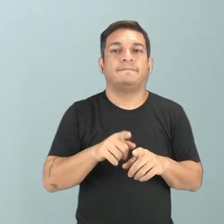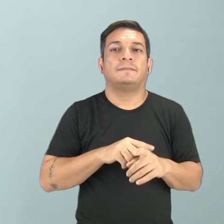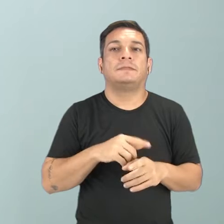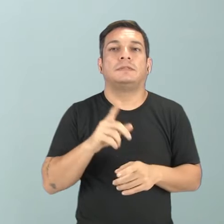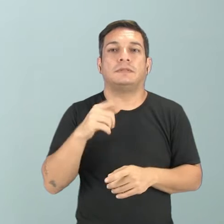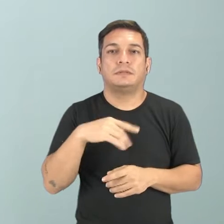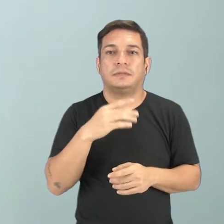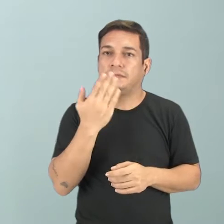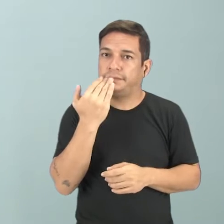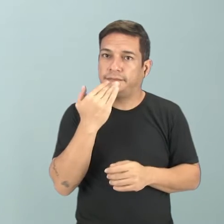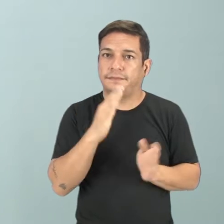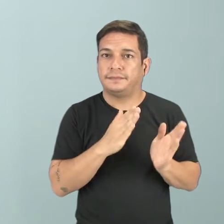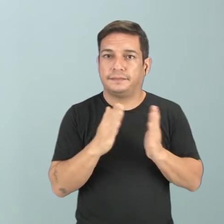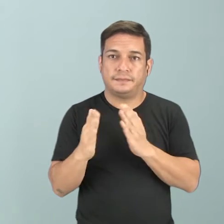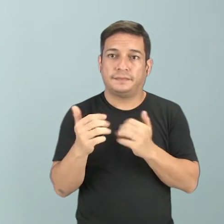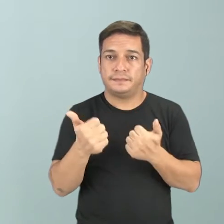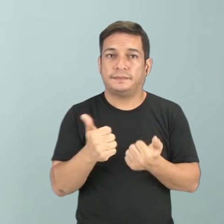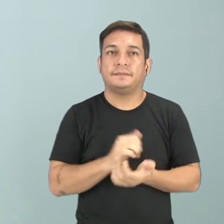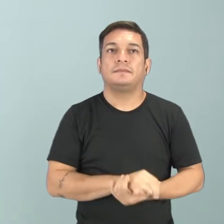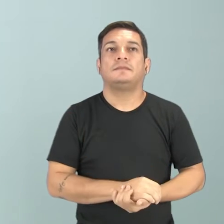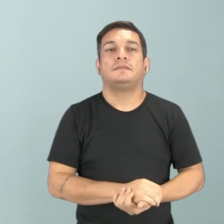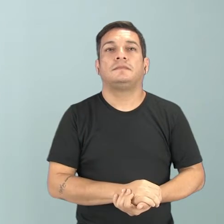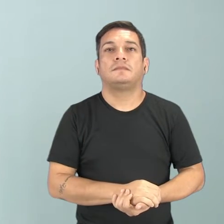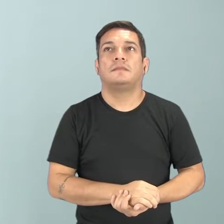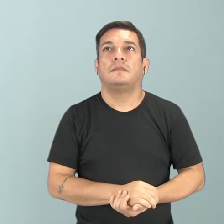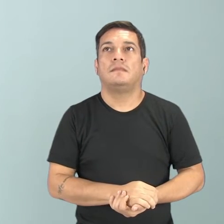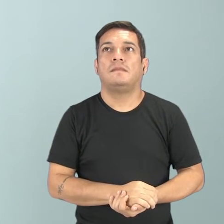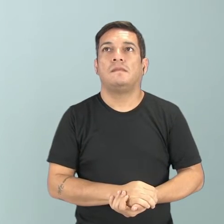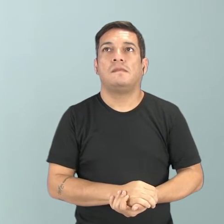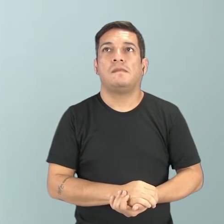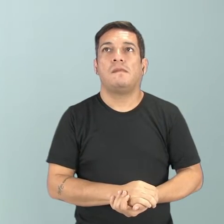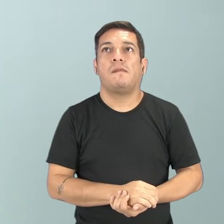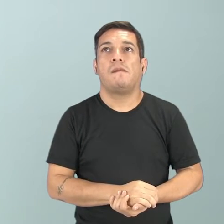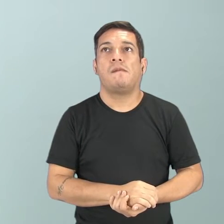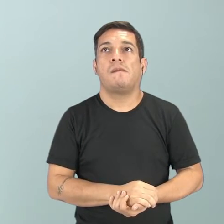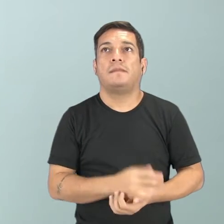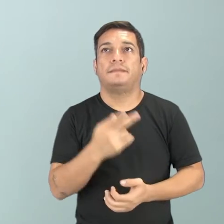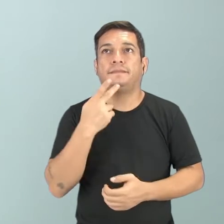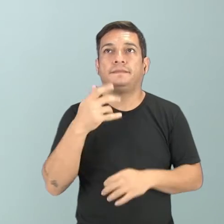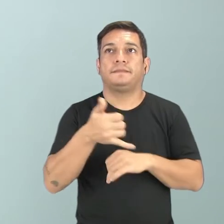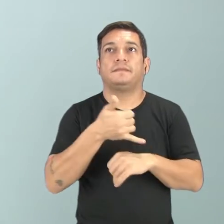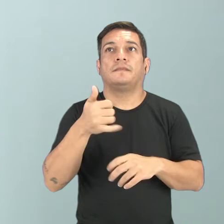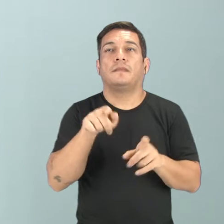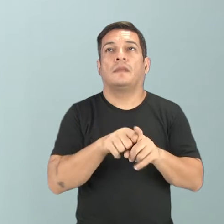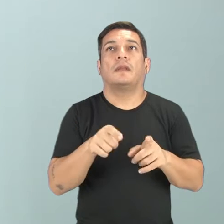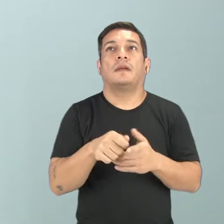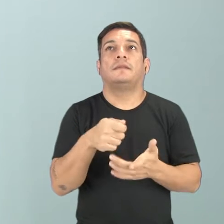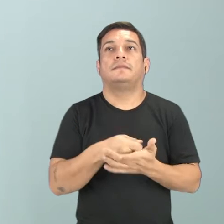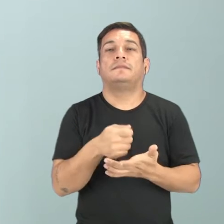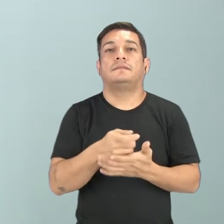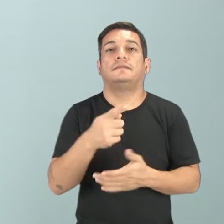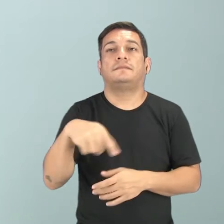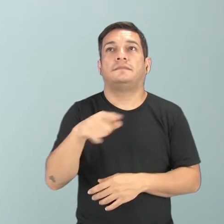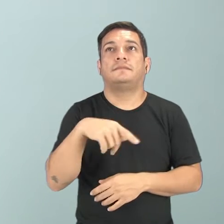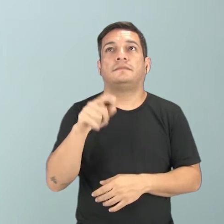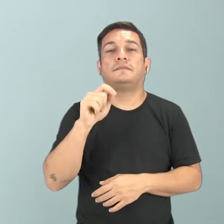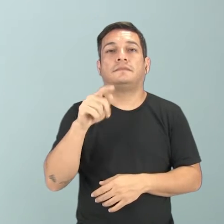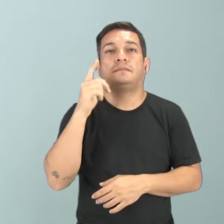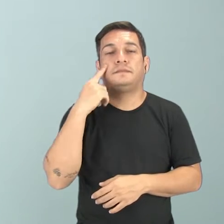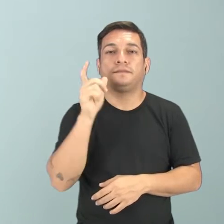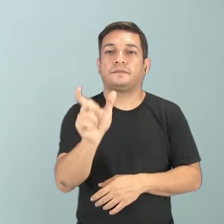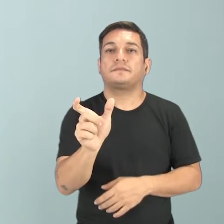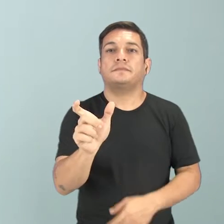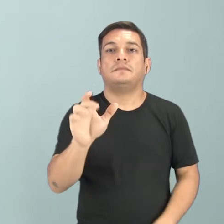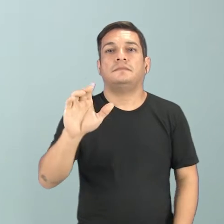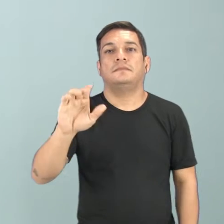cadeia alimentar. Tranquilo? E, falou em petróleo, vai ser cobrado de você também a